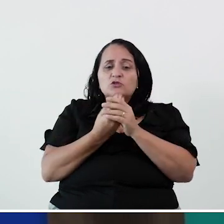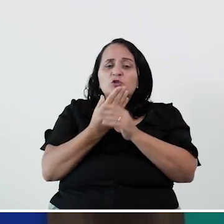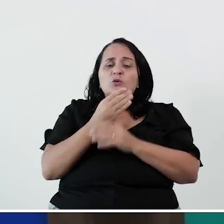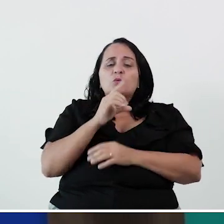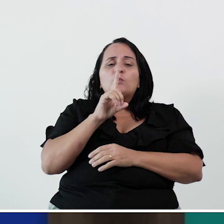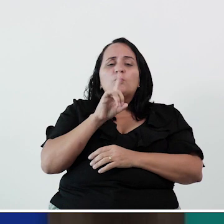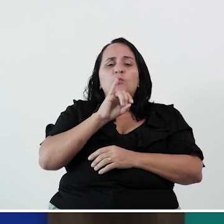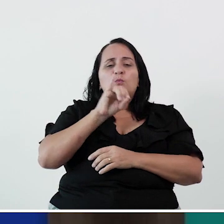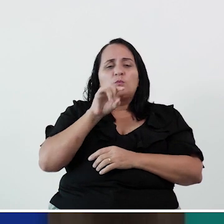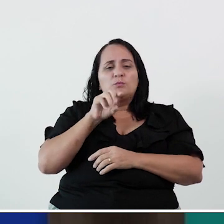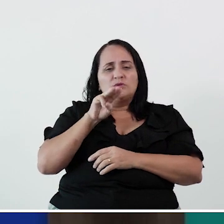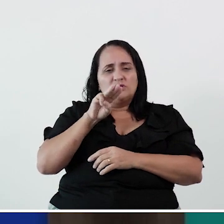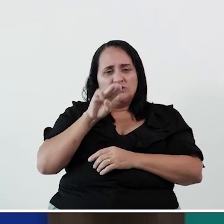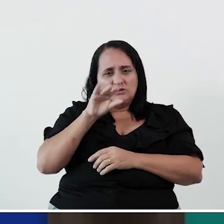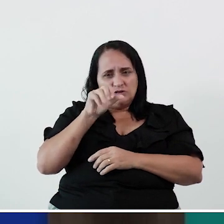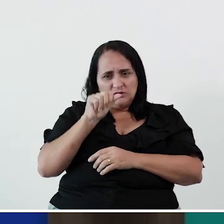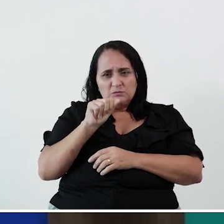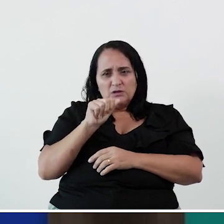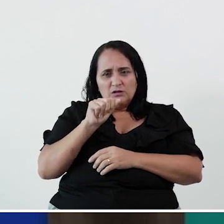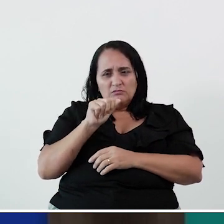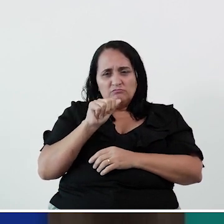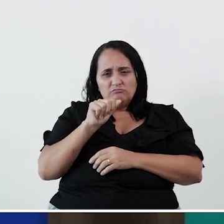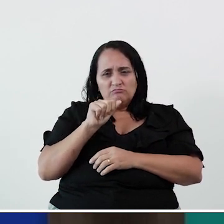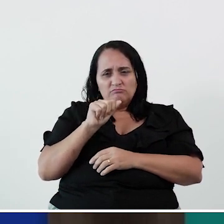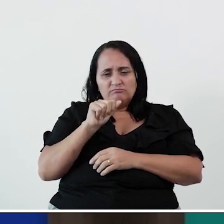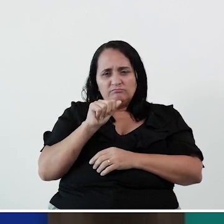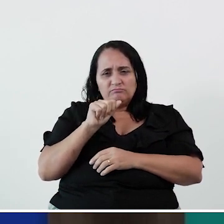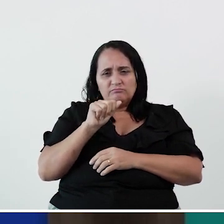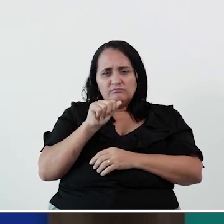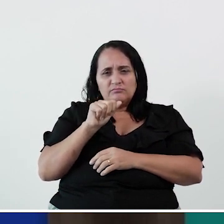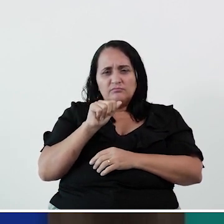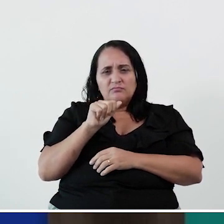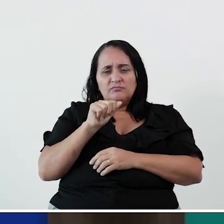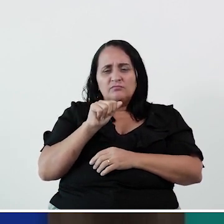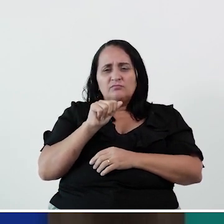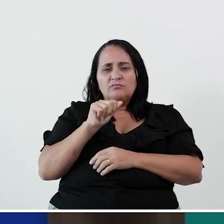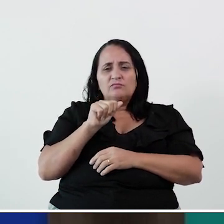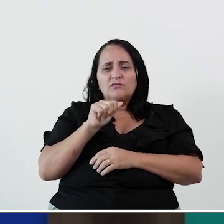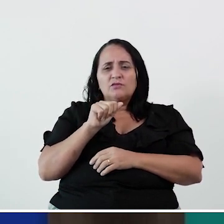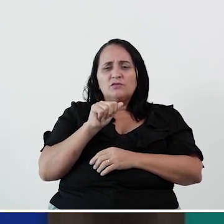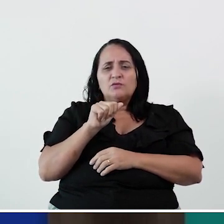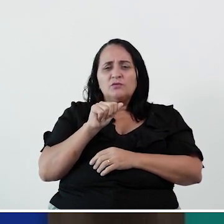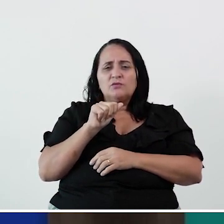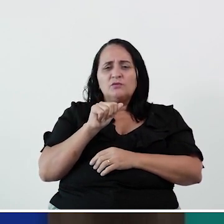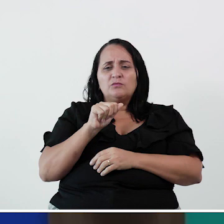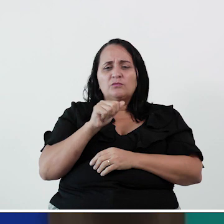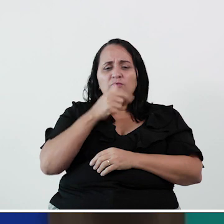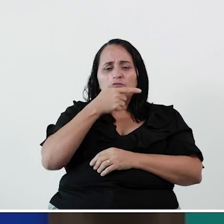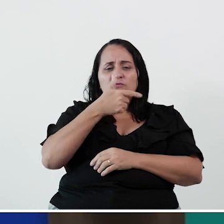número 3/9. E a fração que gerou essa dízima foi o número